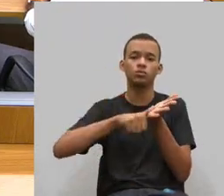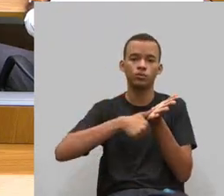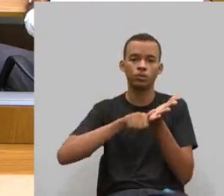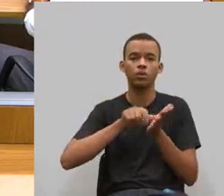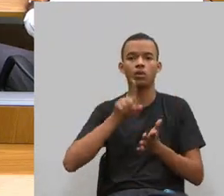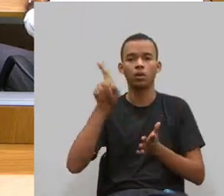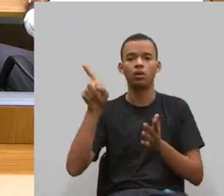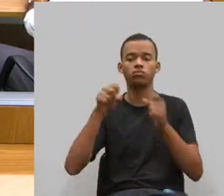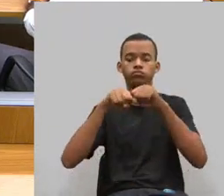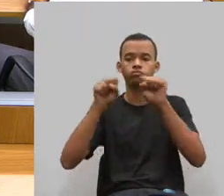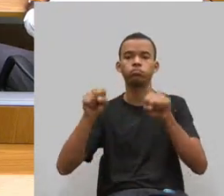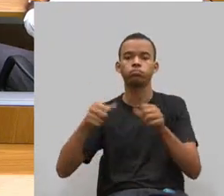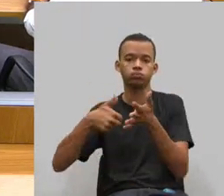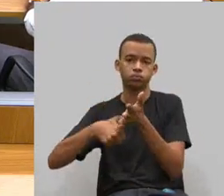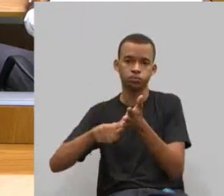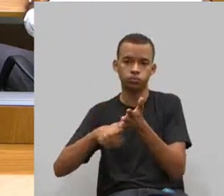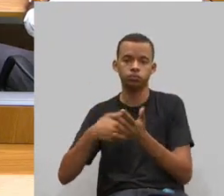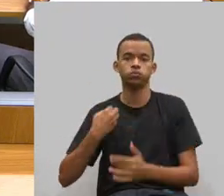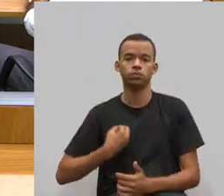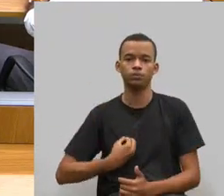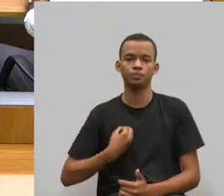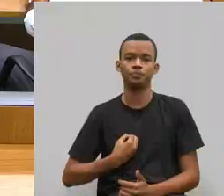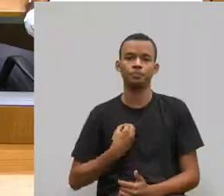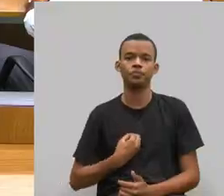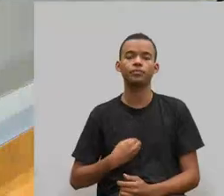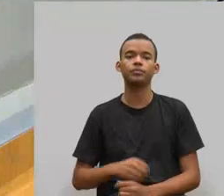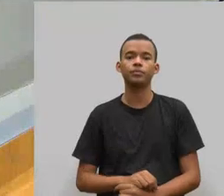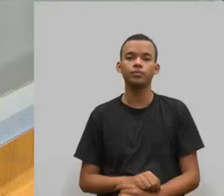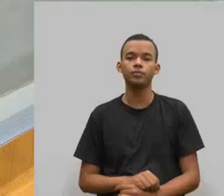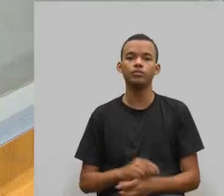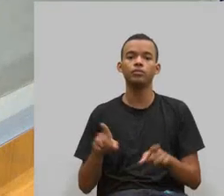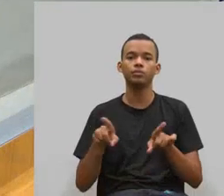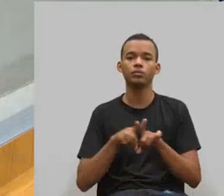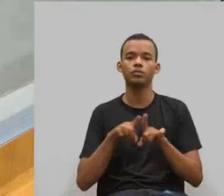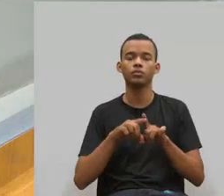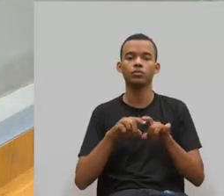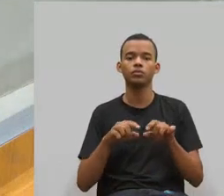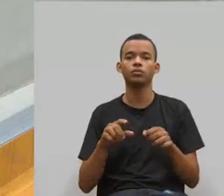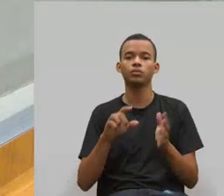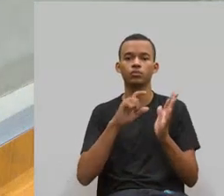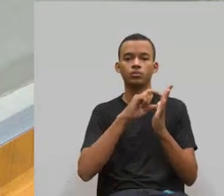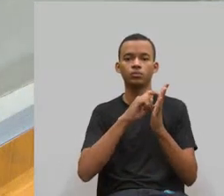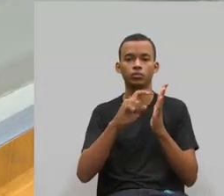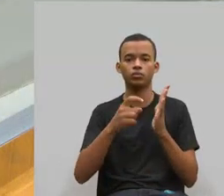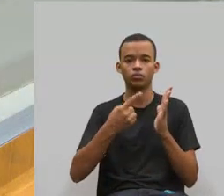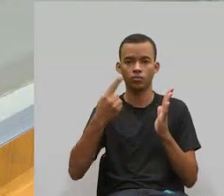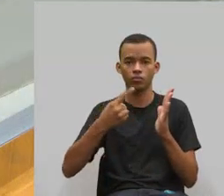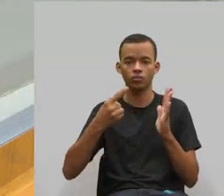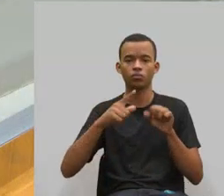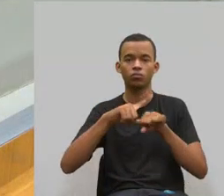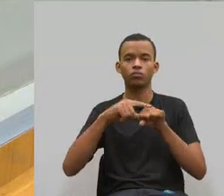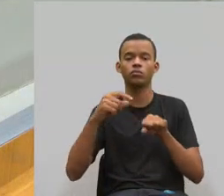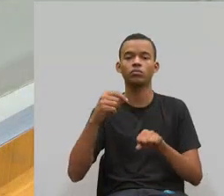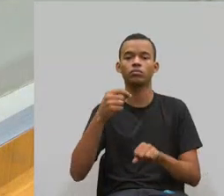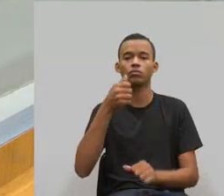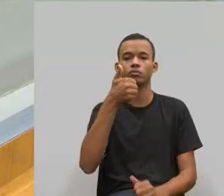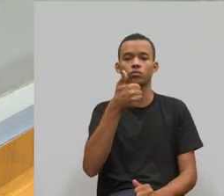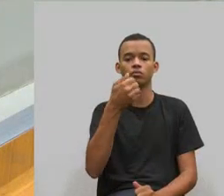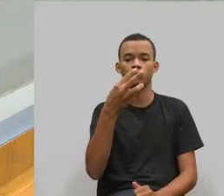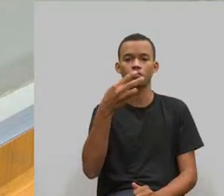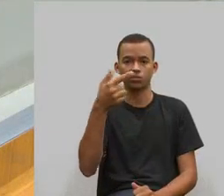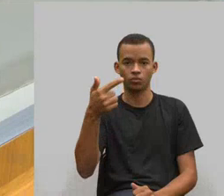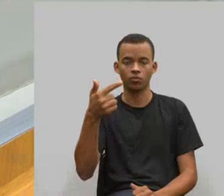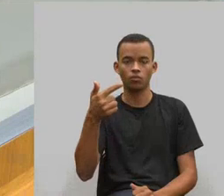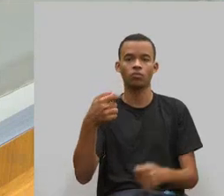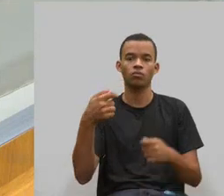terminal a presidência nos termos do parágrafo primeiro artigo 132 do Regimento Interno dispensa a leitura